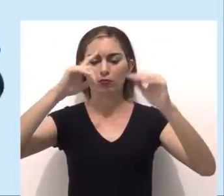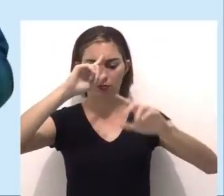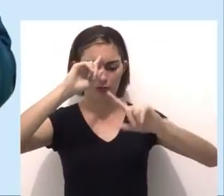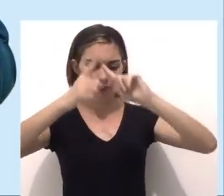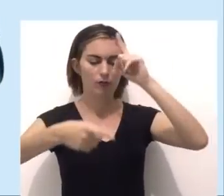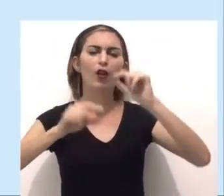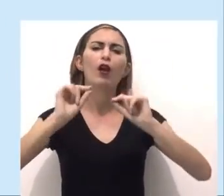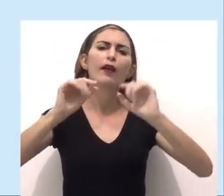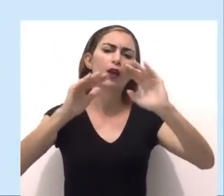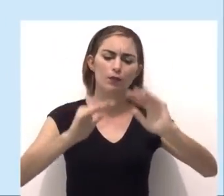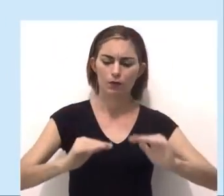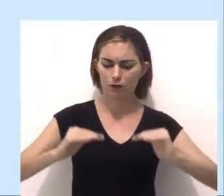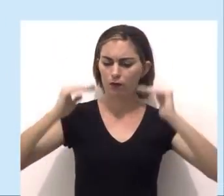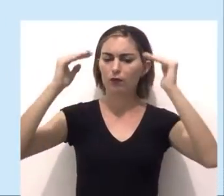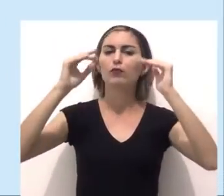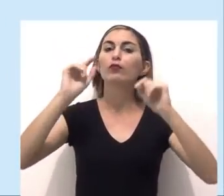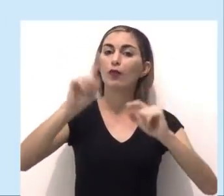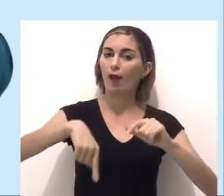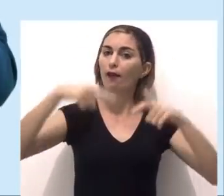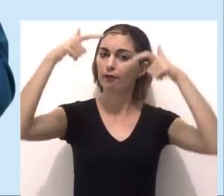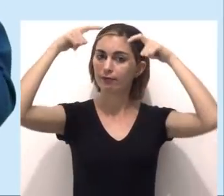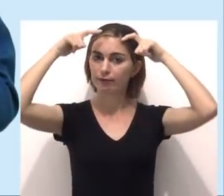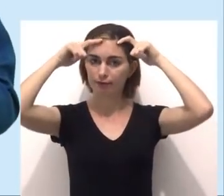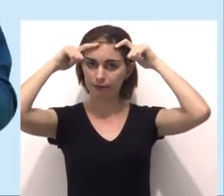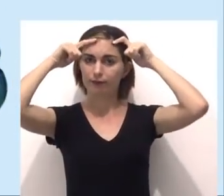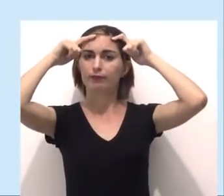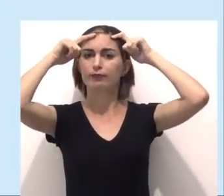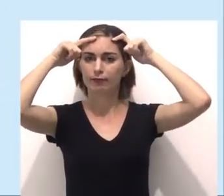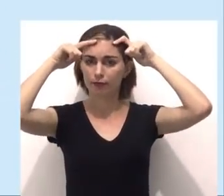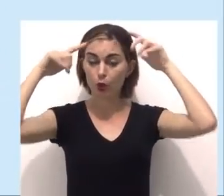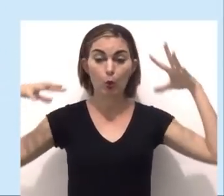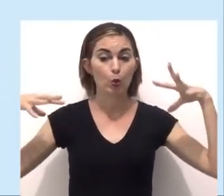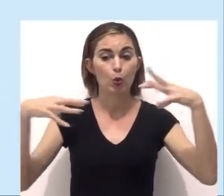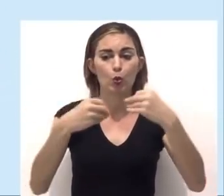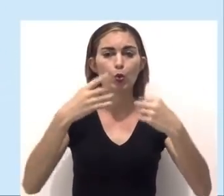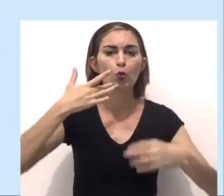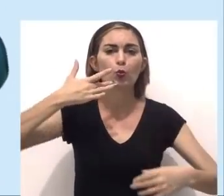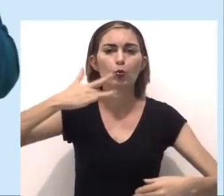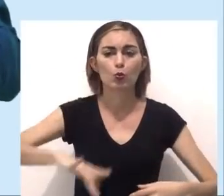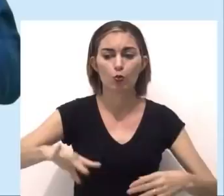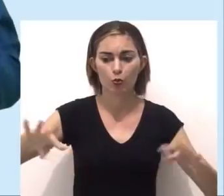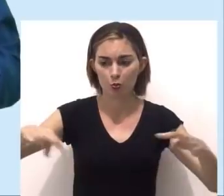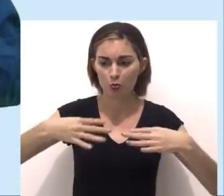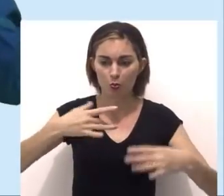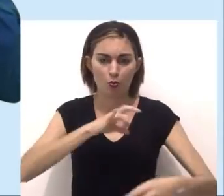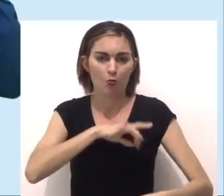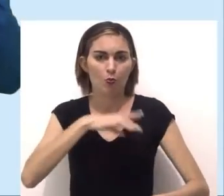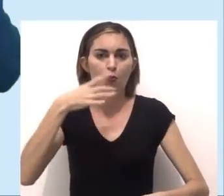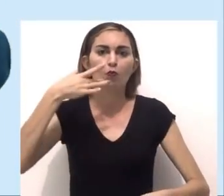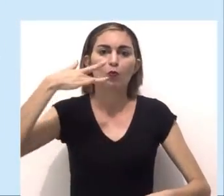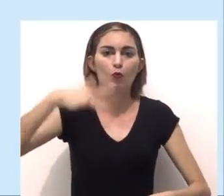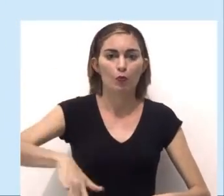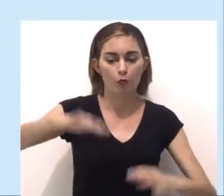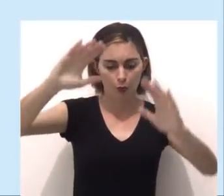soberano. Quem era o soberano? O rei. Onde todos deveriam